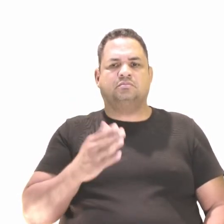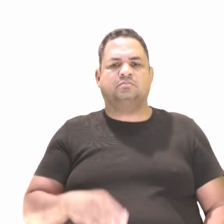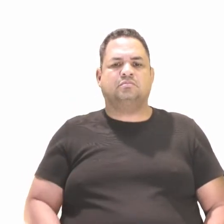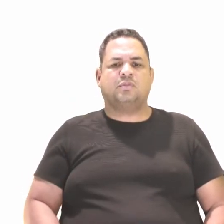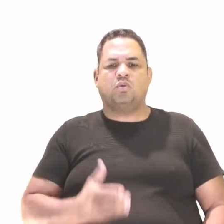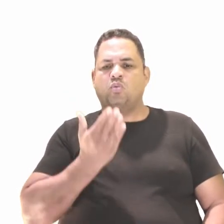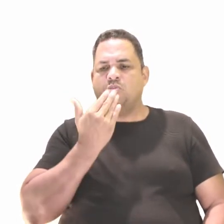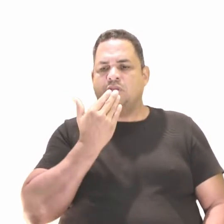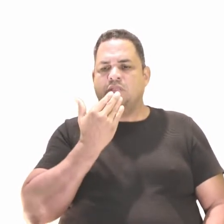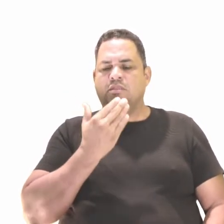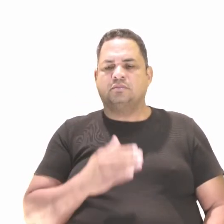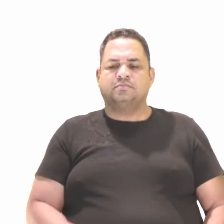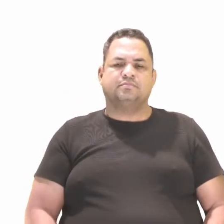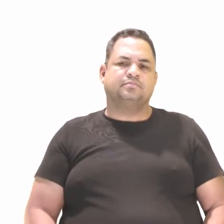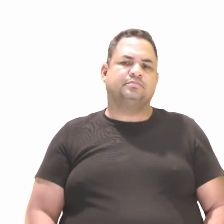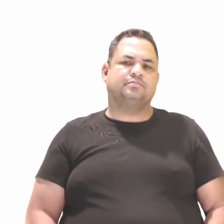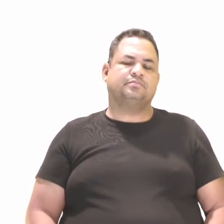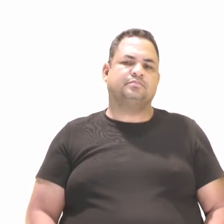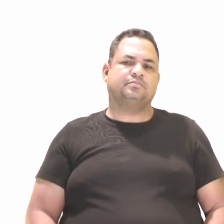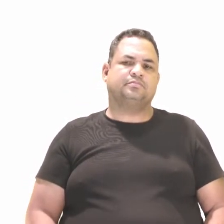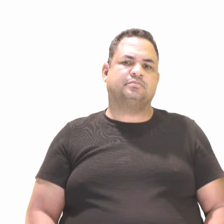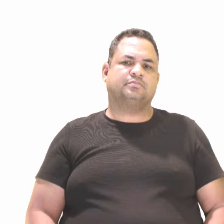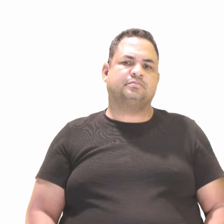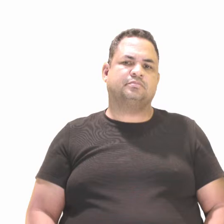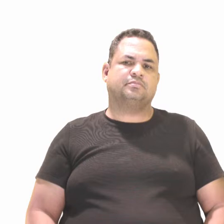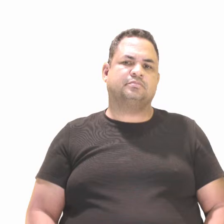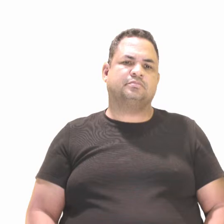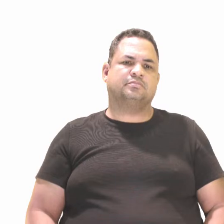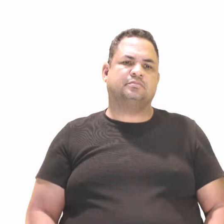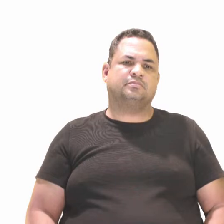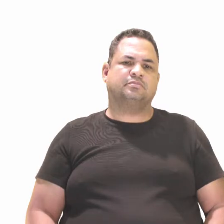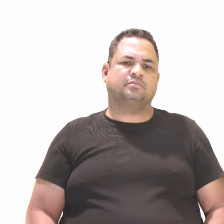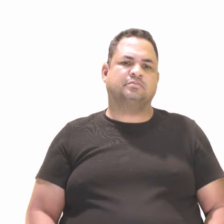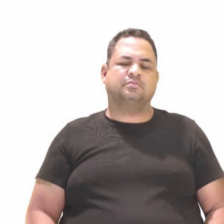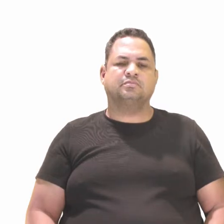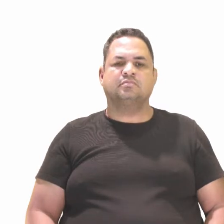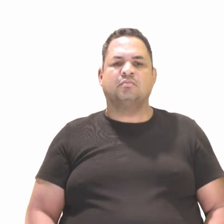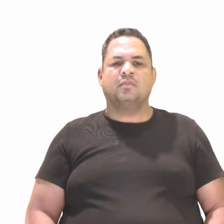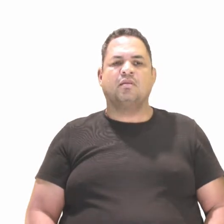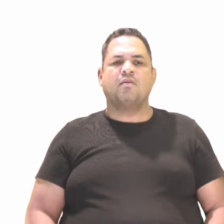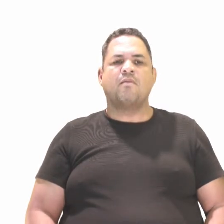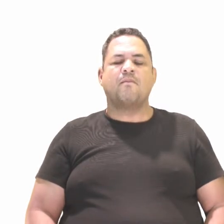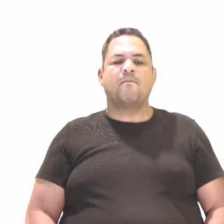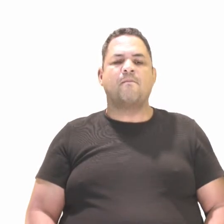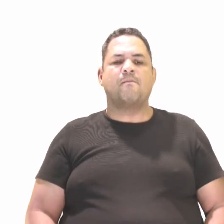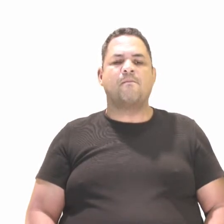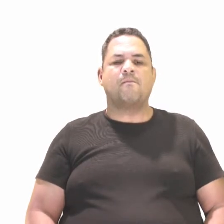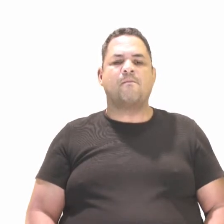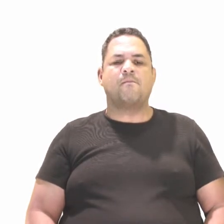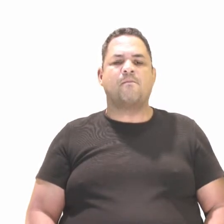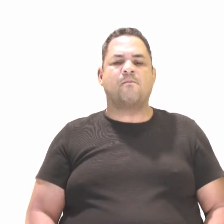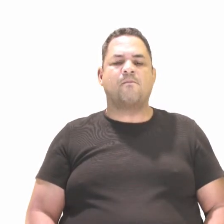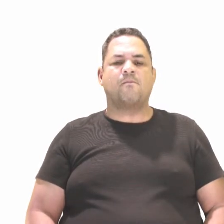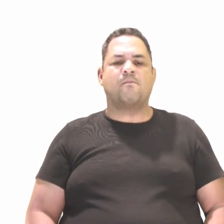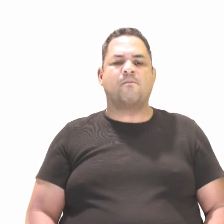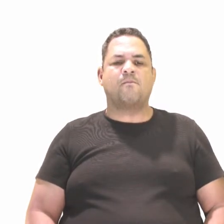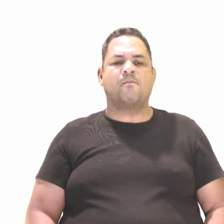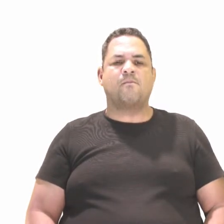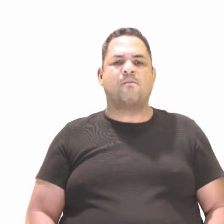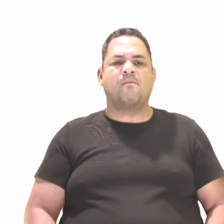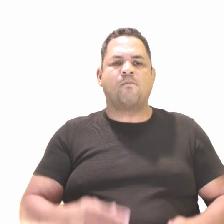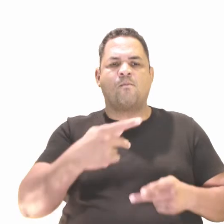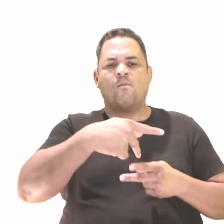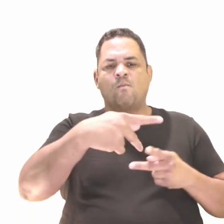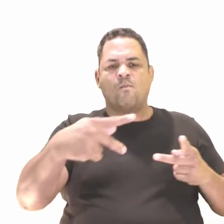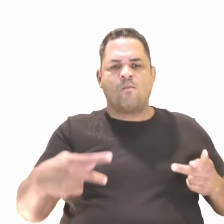refeição, né, alimentação. Na hora eu falei alimentação, mas era refeição. Muito bem. And have some pizza. Daí